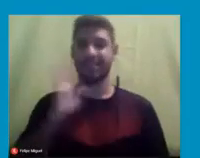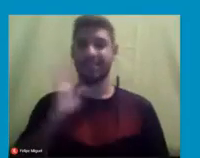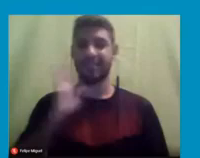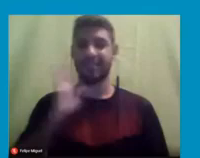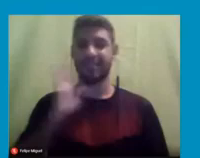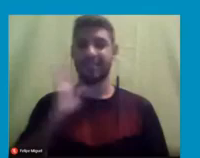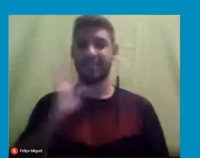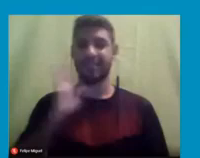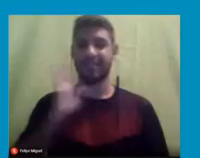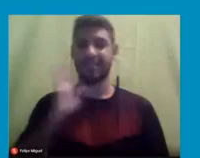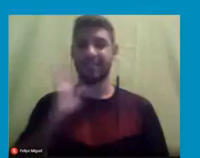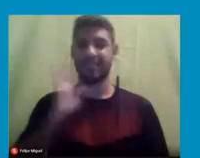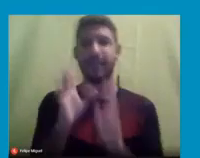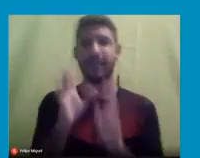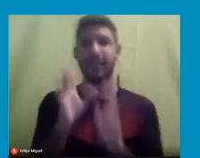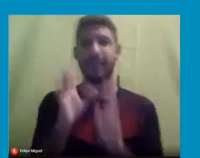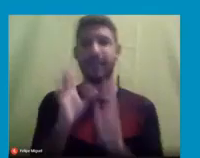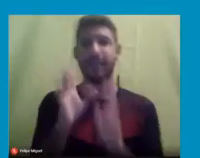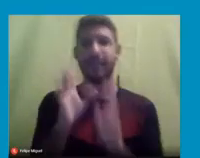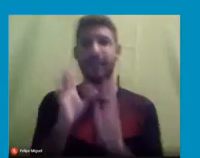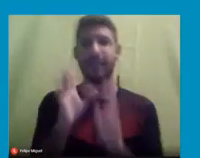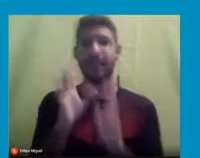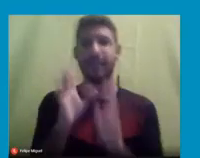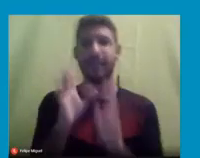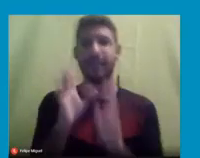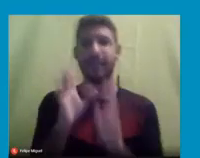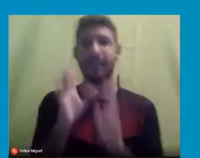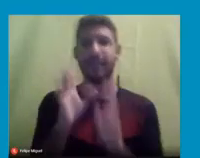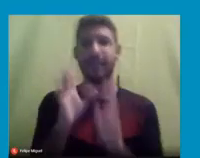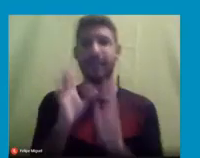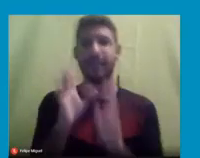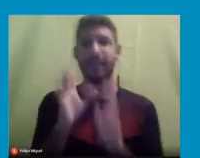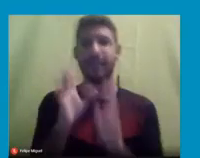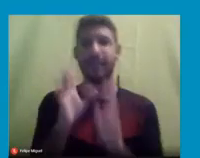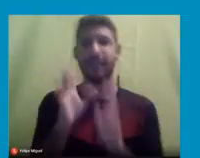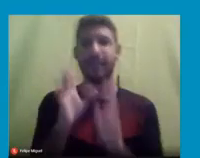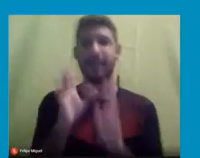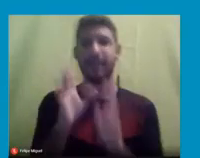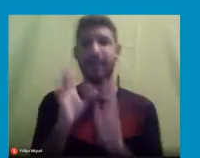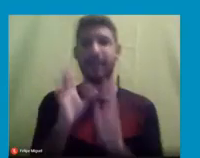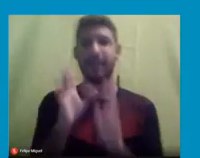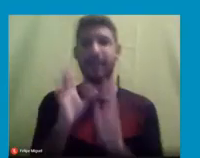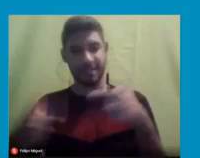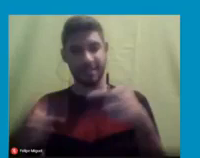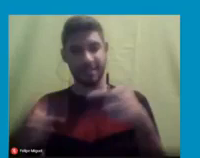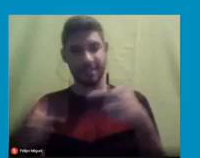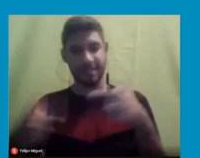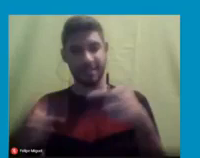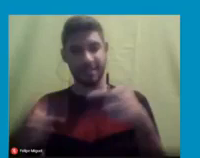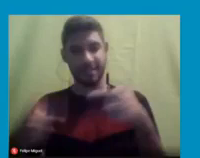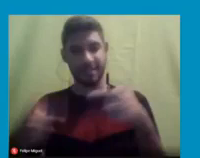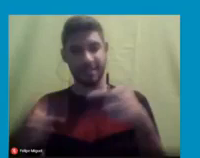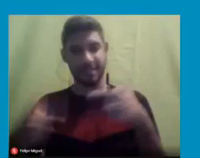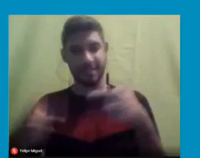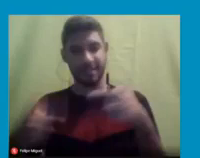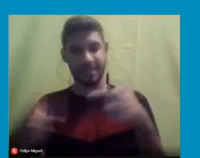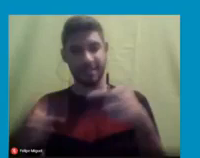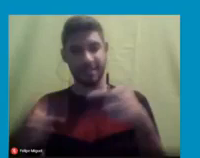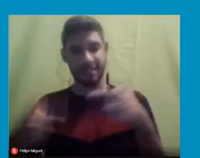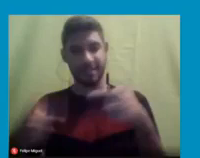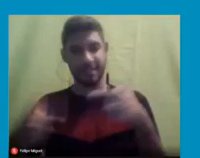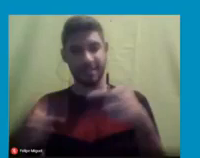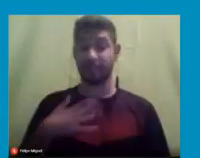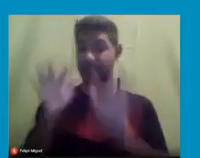poder realmente fazer algo mais substantivo e dialogado na sociedade. Eu muito feliz de estar